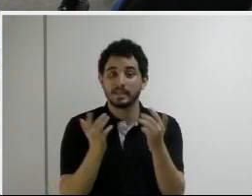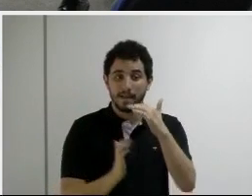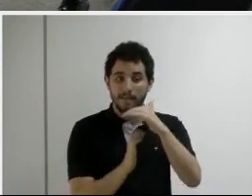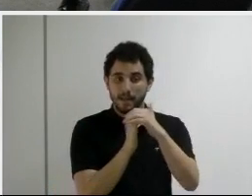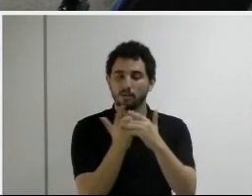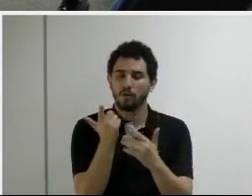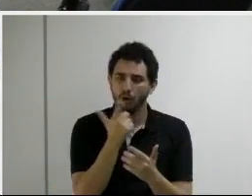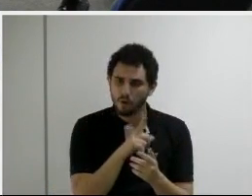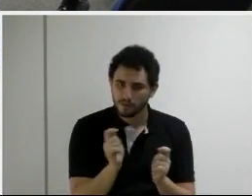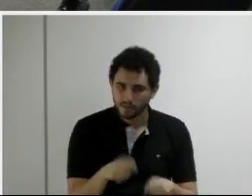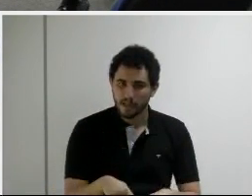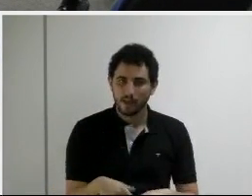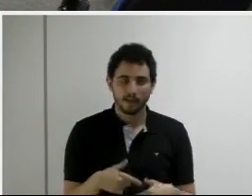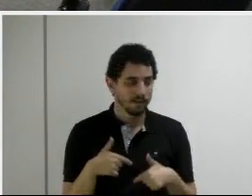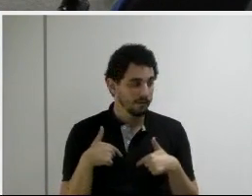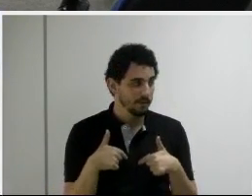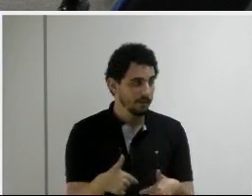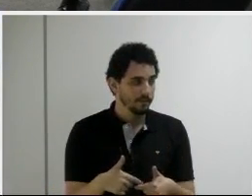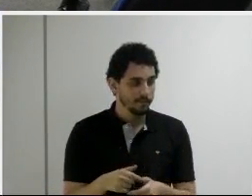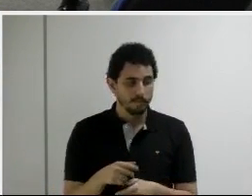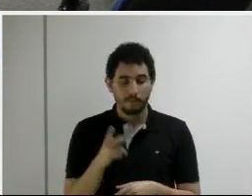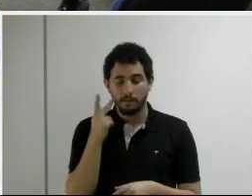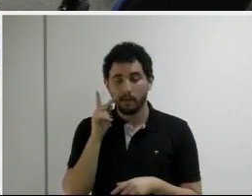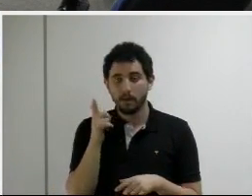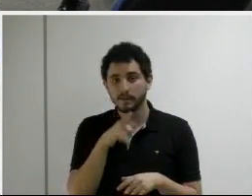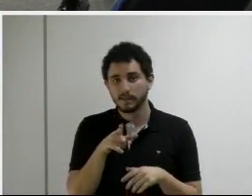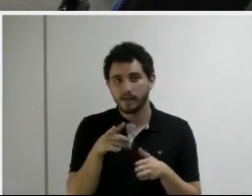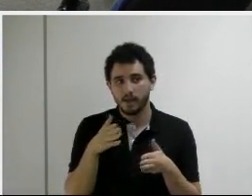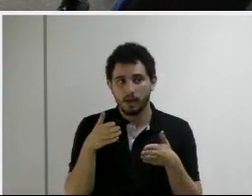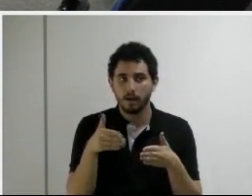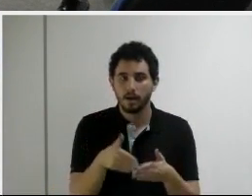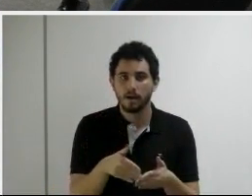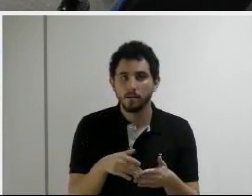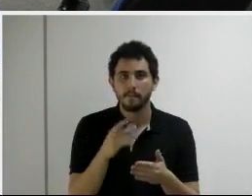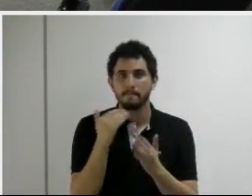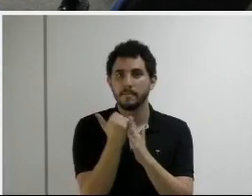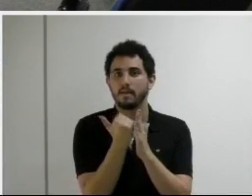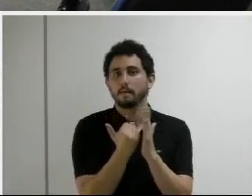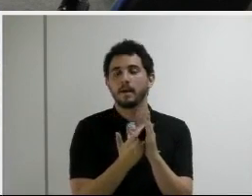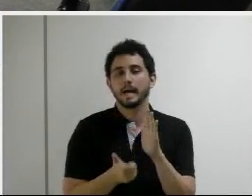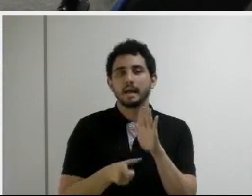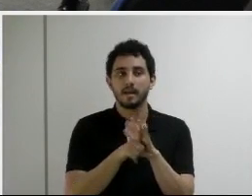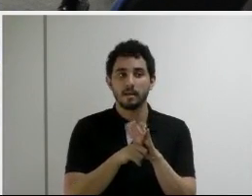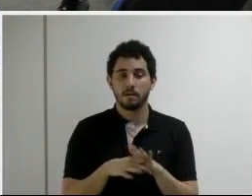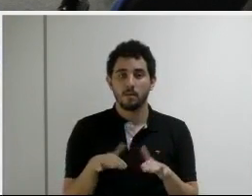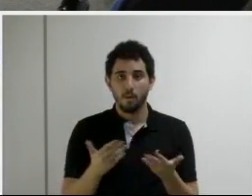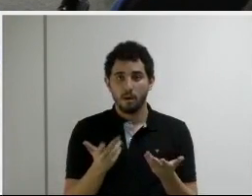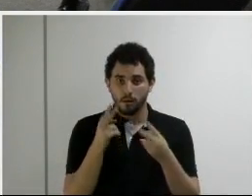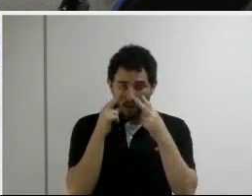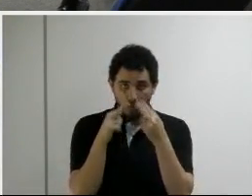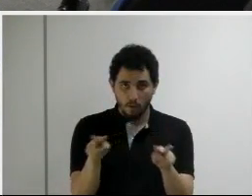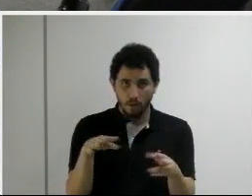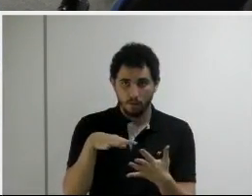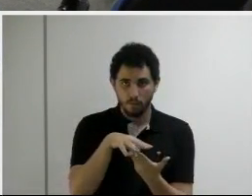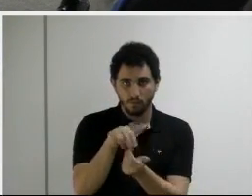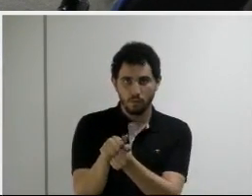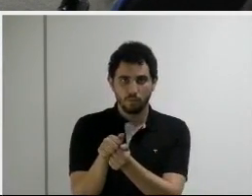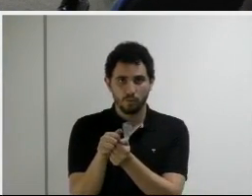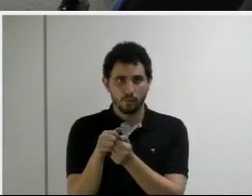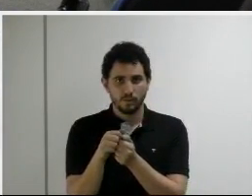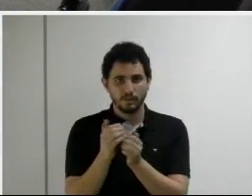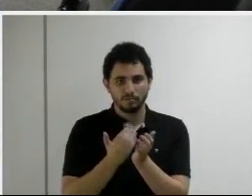consegue lidar com isso para conseguir atingir o patamar de compliance da lei. Quando a gente olha para o mundo de startup ou